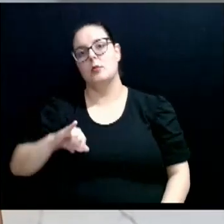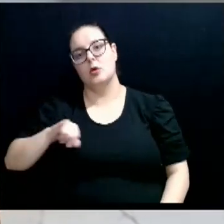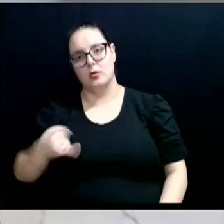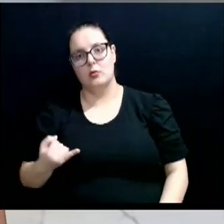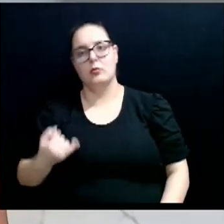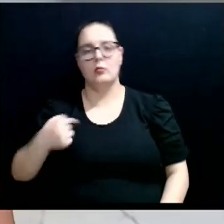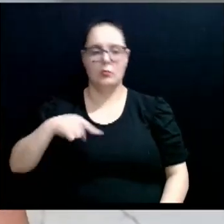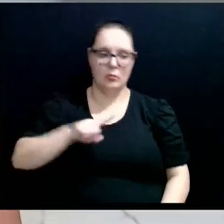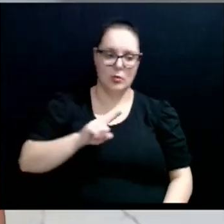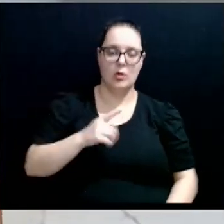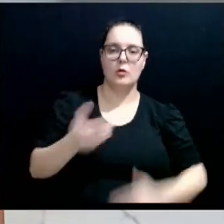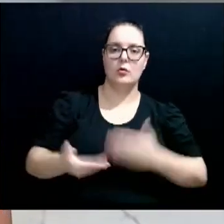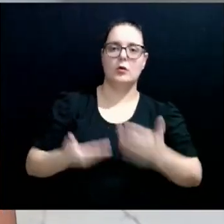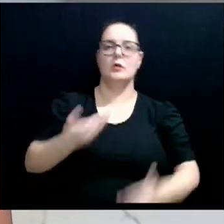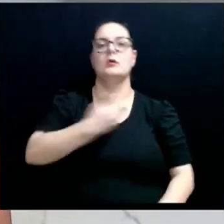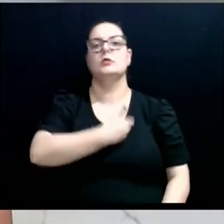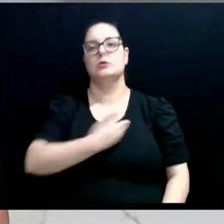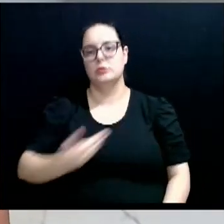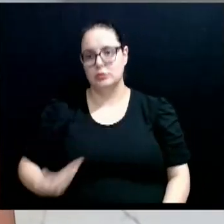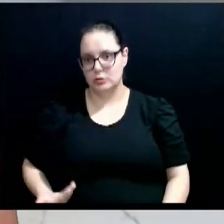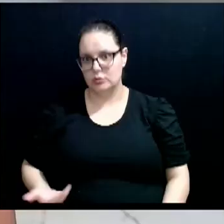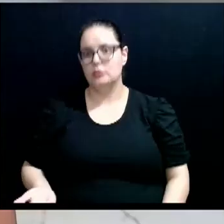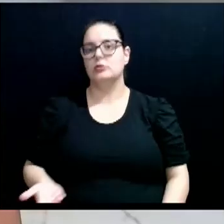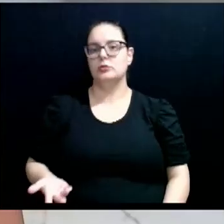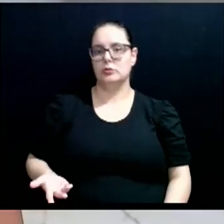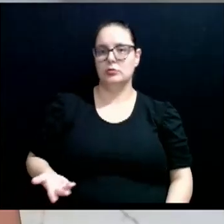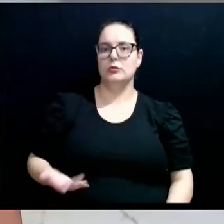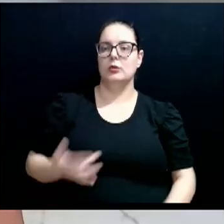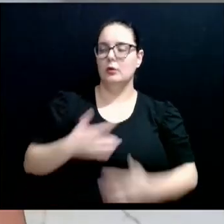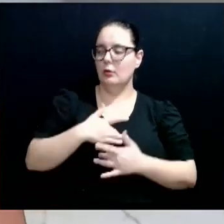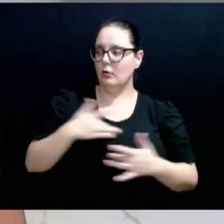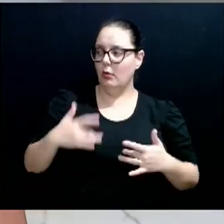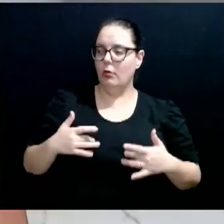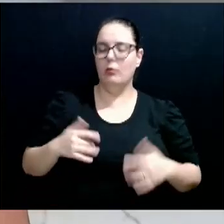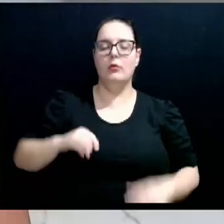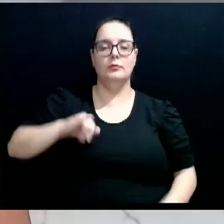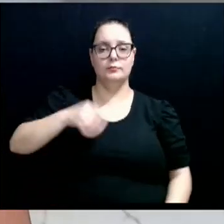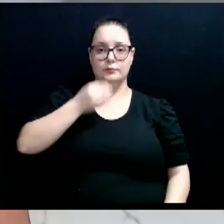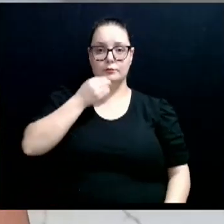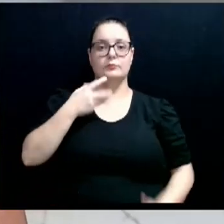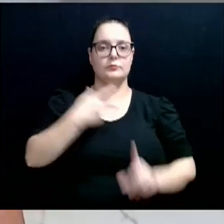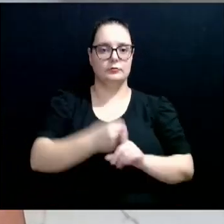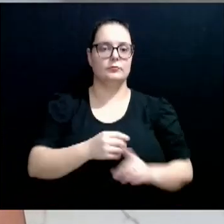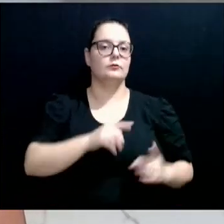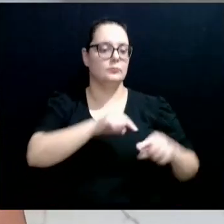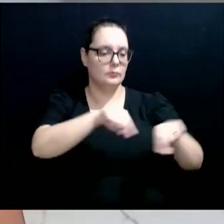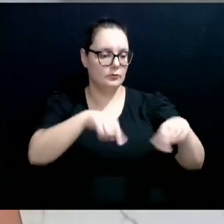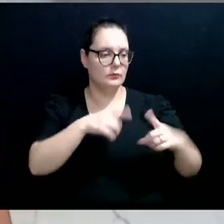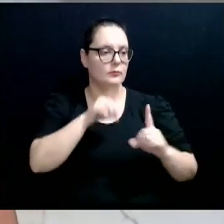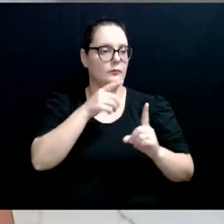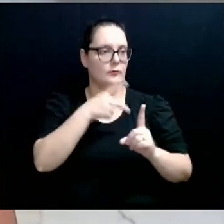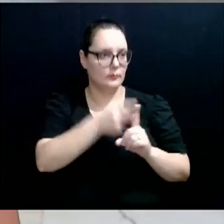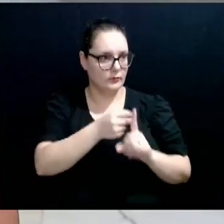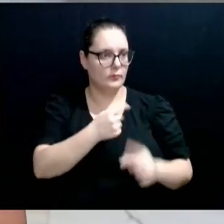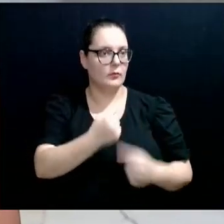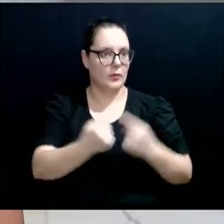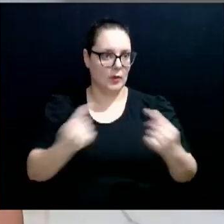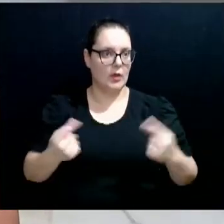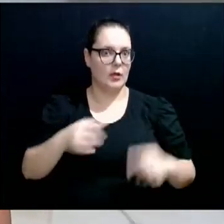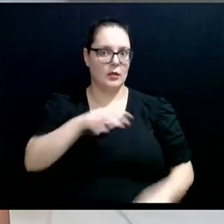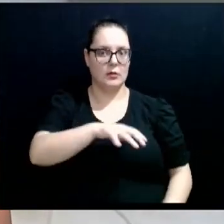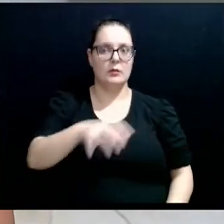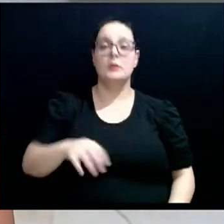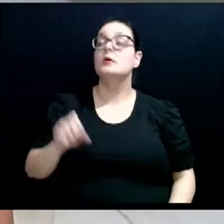de saúde para atualizar todo o esquema vacinal. E as salas de vacinação atendem conforme o horário de funcionamento de cada centro, né? É isso mesmo, daí no